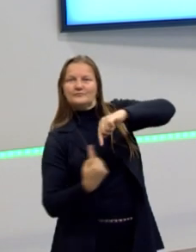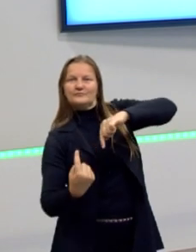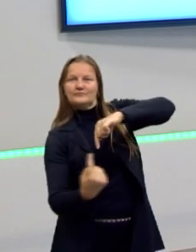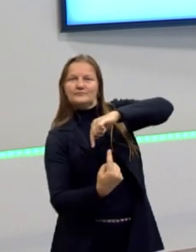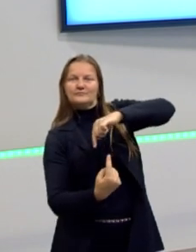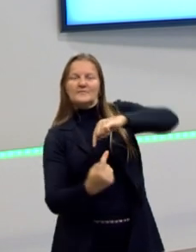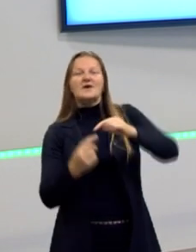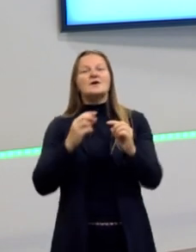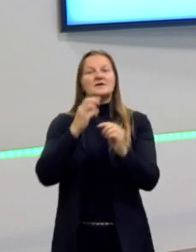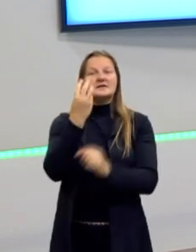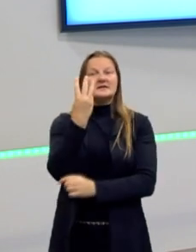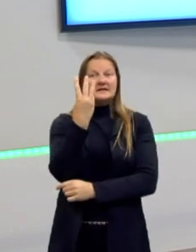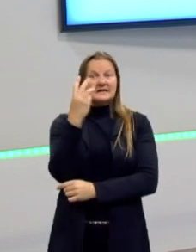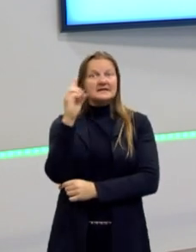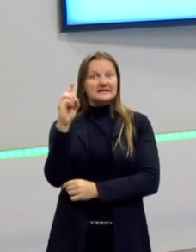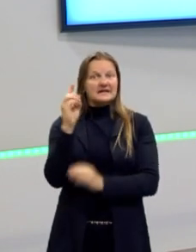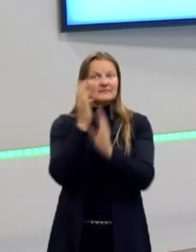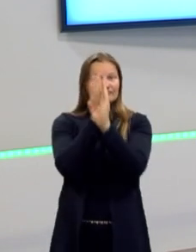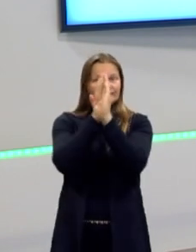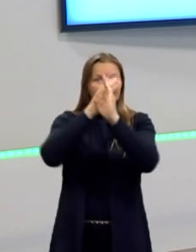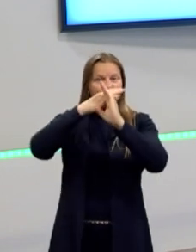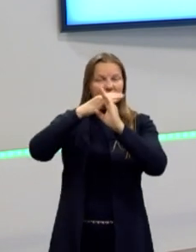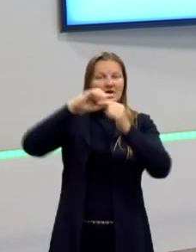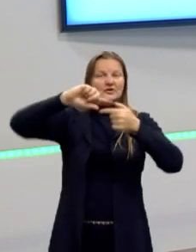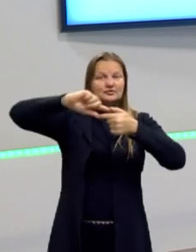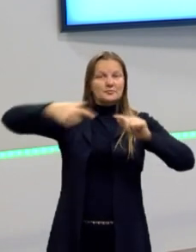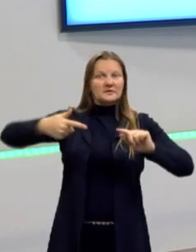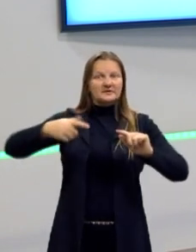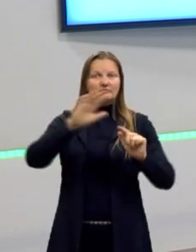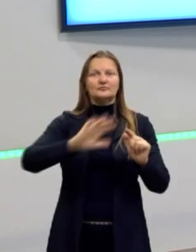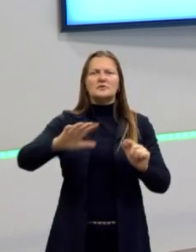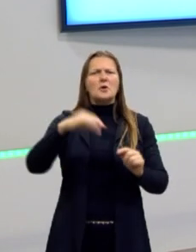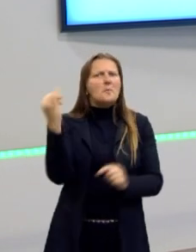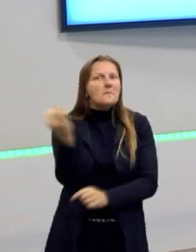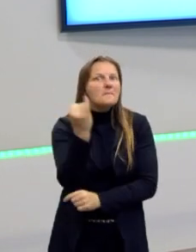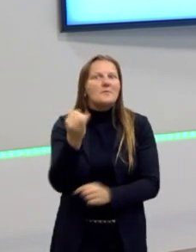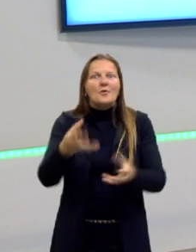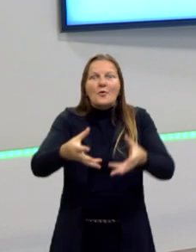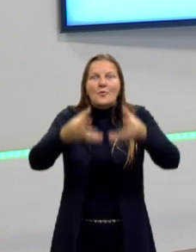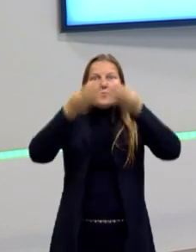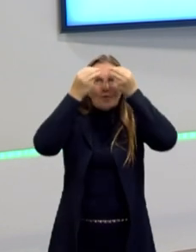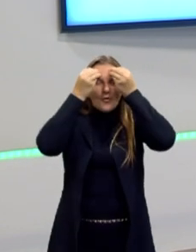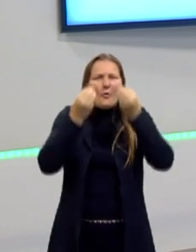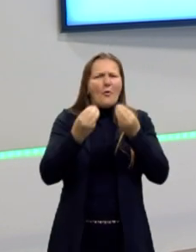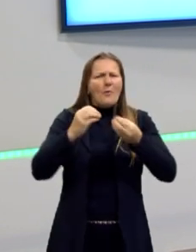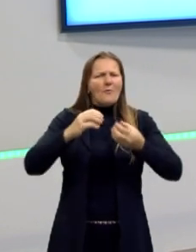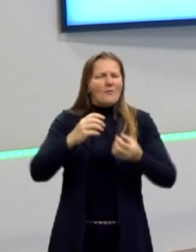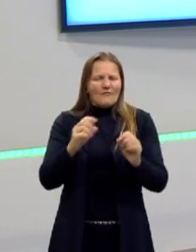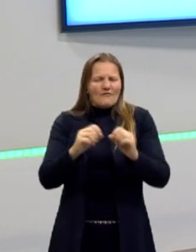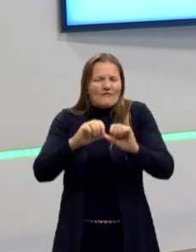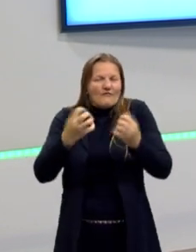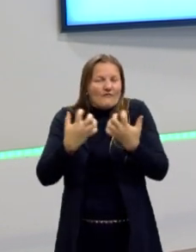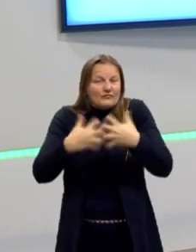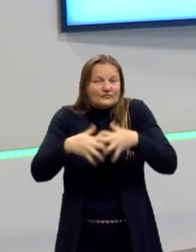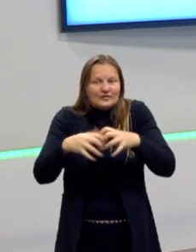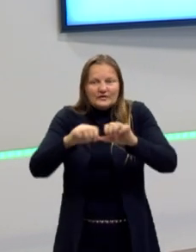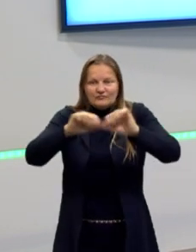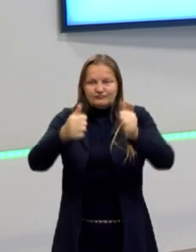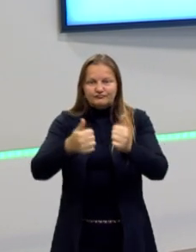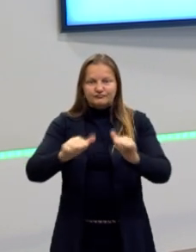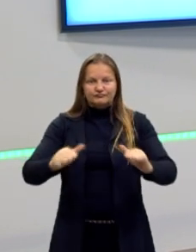geometria espacial é muito importante a gente visualizar essas figuras compreendeu formato delas bom